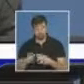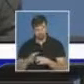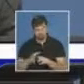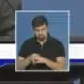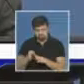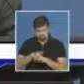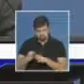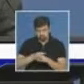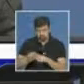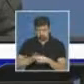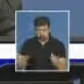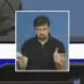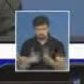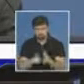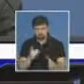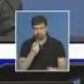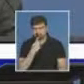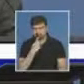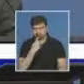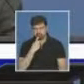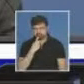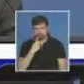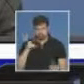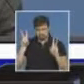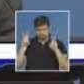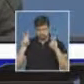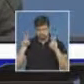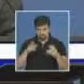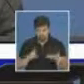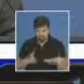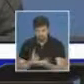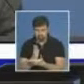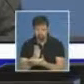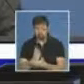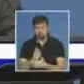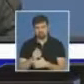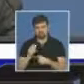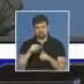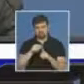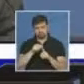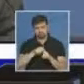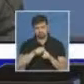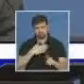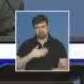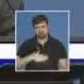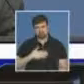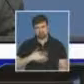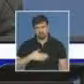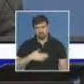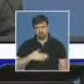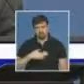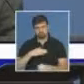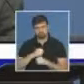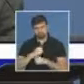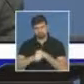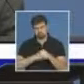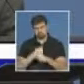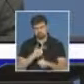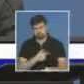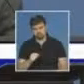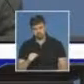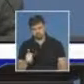nem ao plano Municipal de habitação de interesse social aprovado em agosto 2011 por esse mesmo conselho